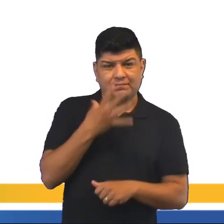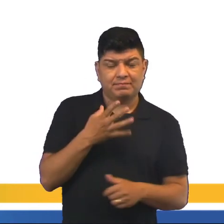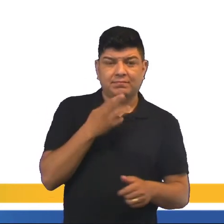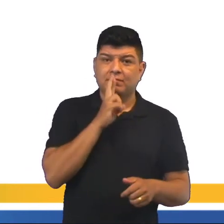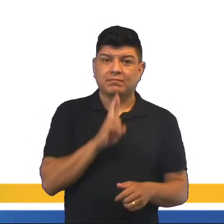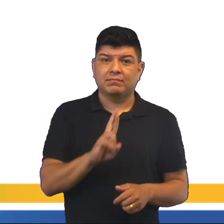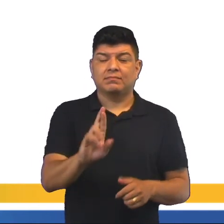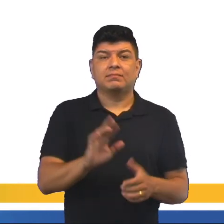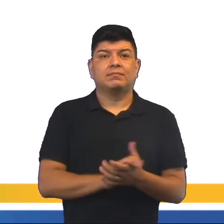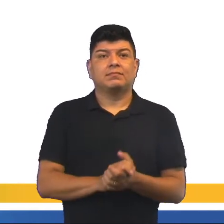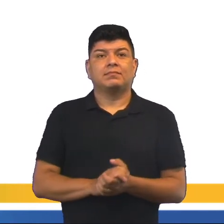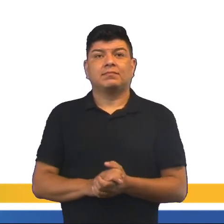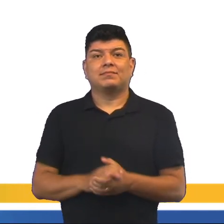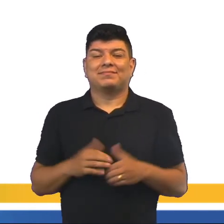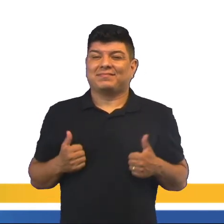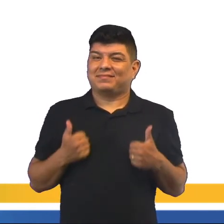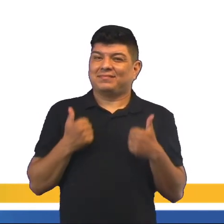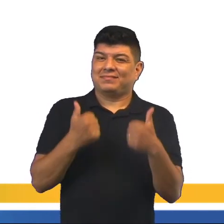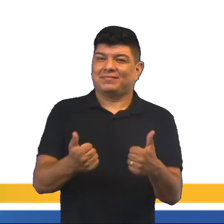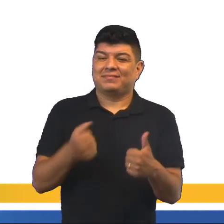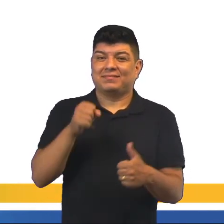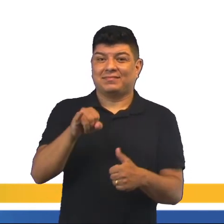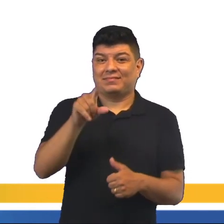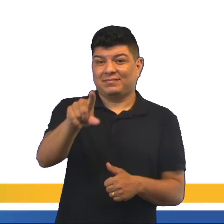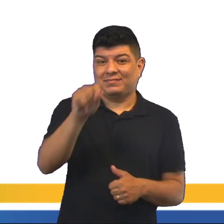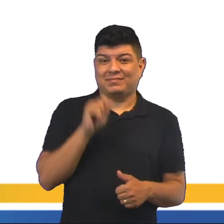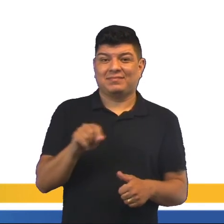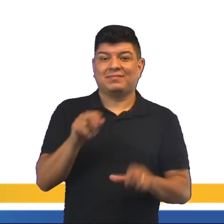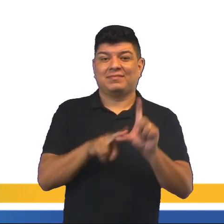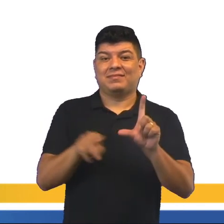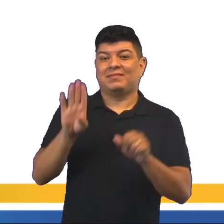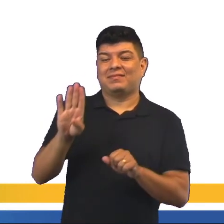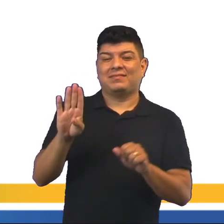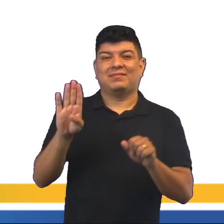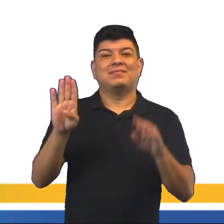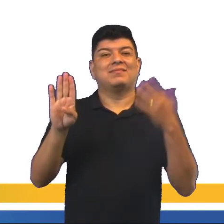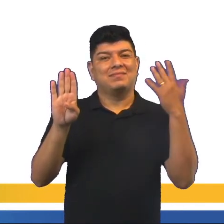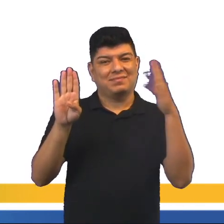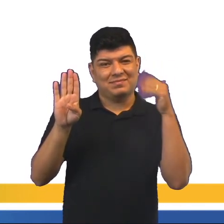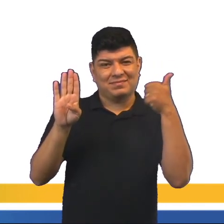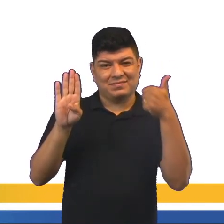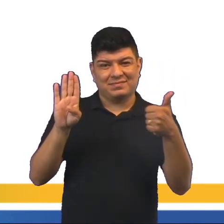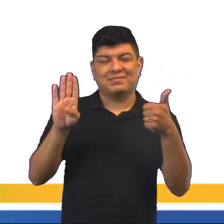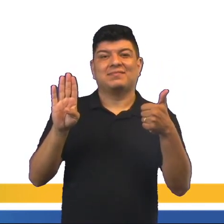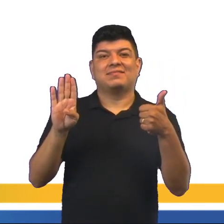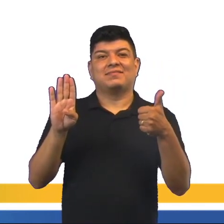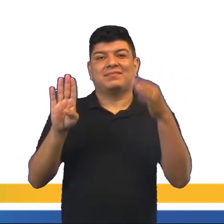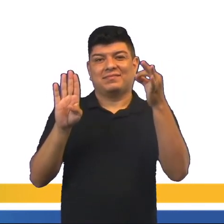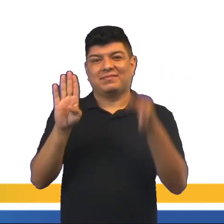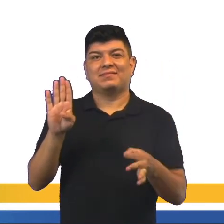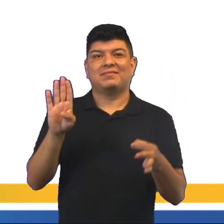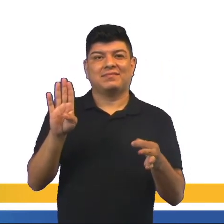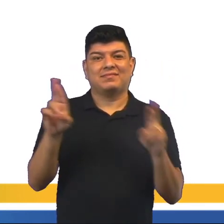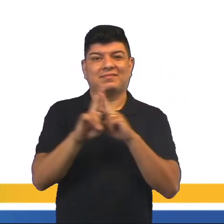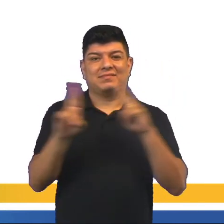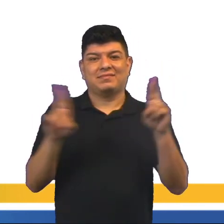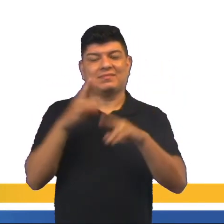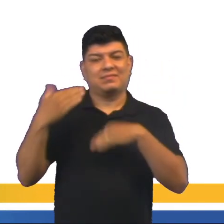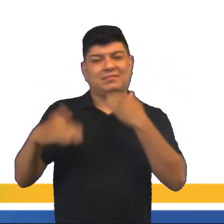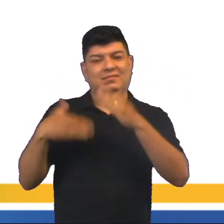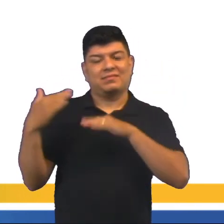no final. E muitos deles têm medo de denunciar também, né? Então, não tem como as autoridades ficarem sabendo. Então, isso é também